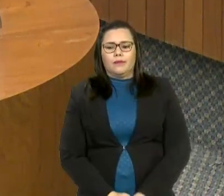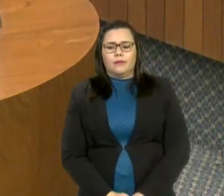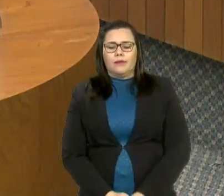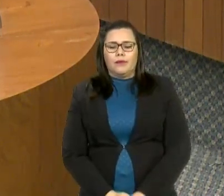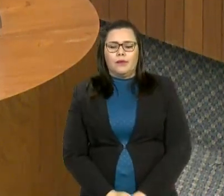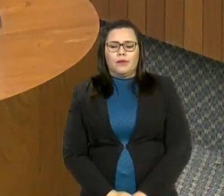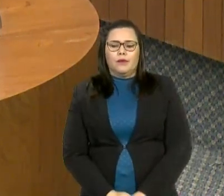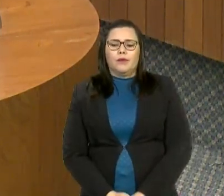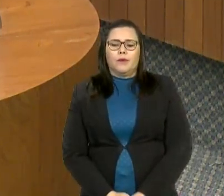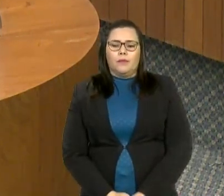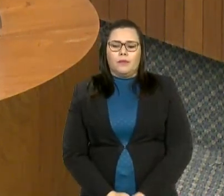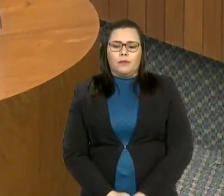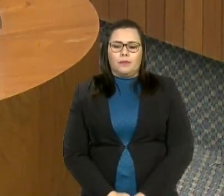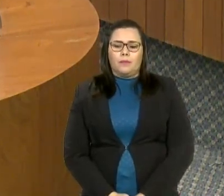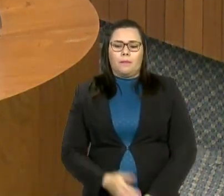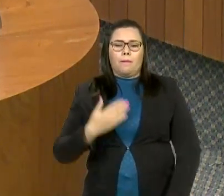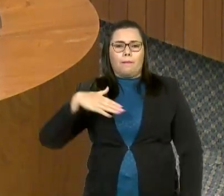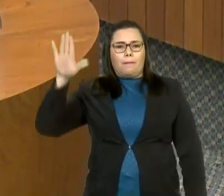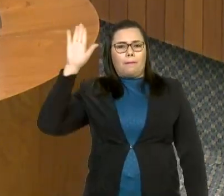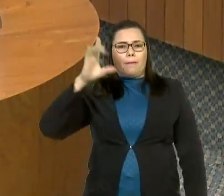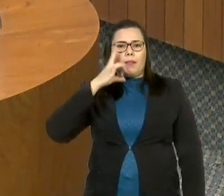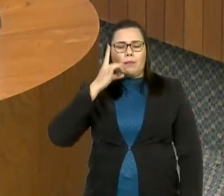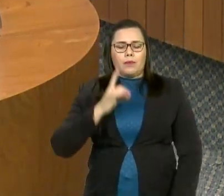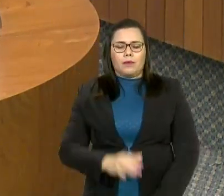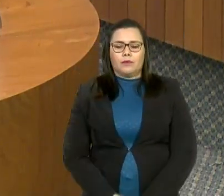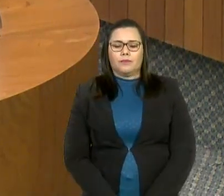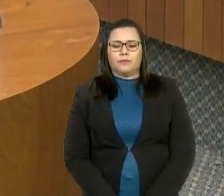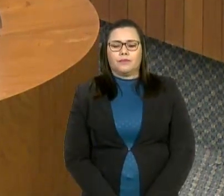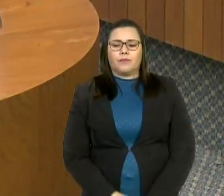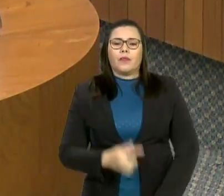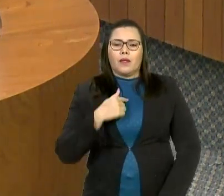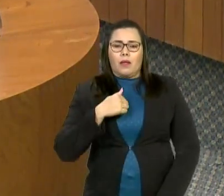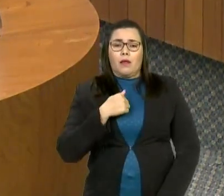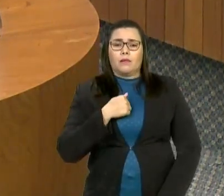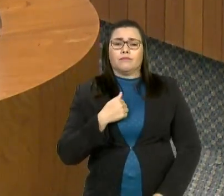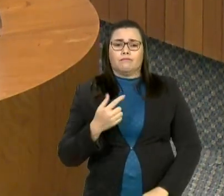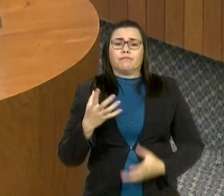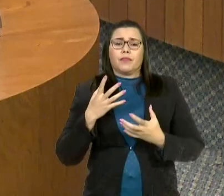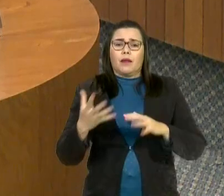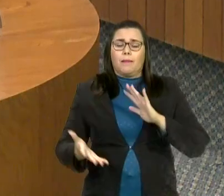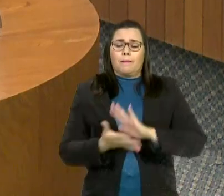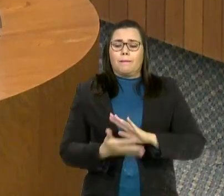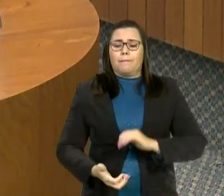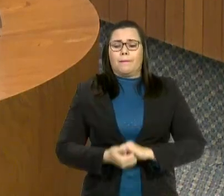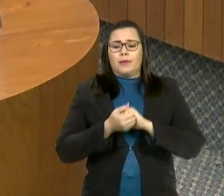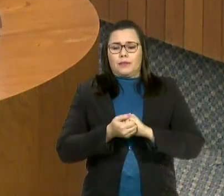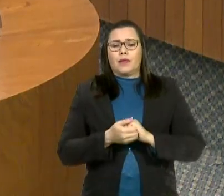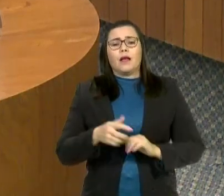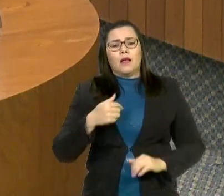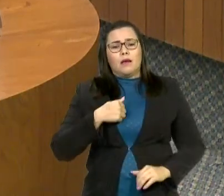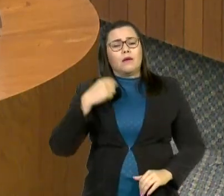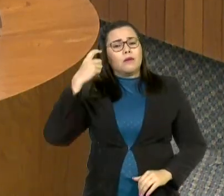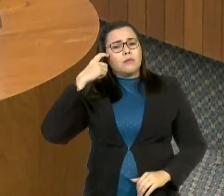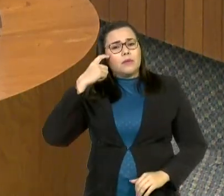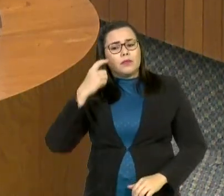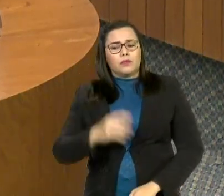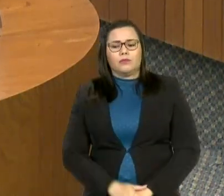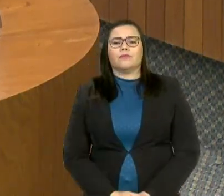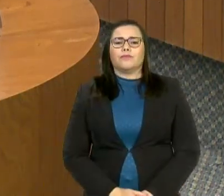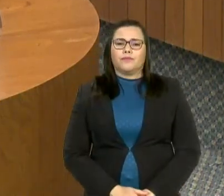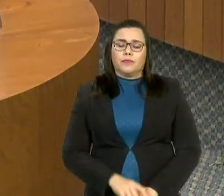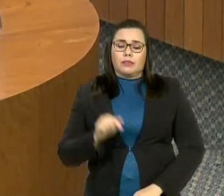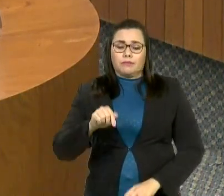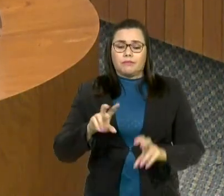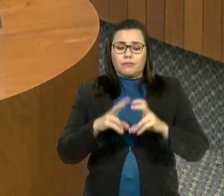e, primeiro, parabenizar. Eu acredito que realmente é o passo mais importante, o primeiro passo nessa